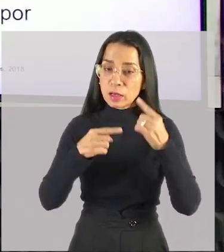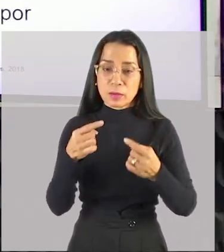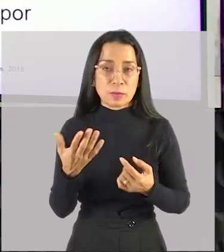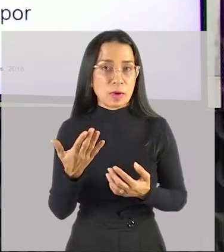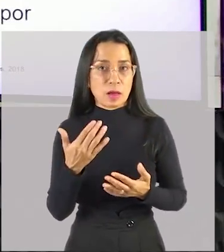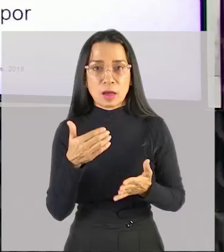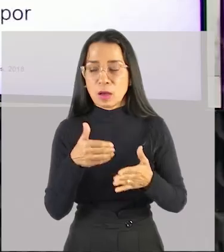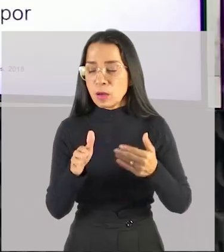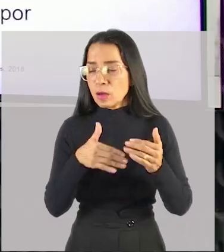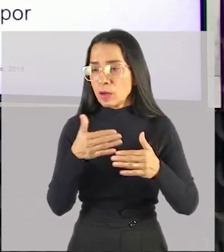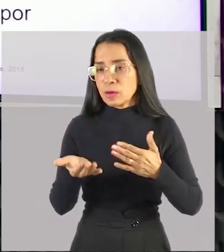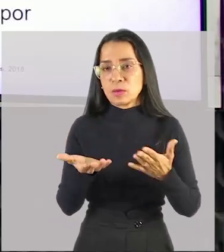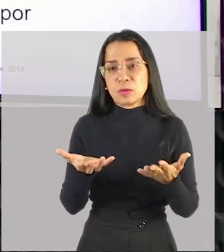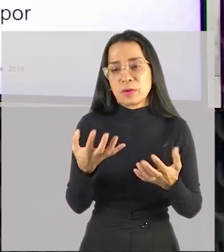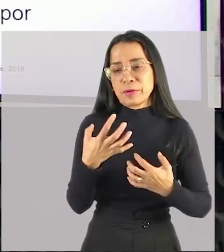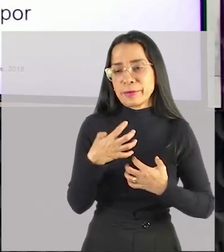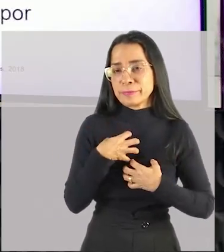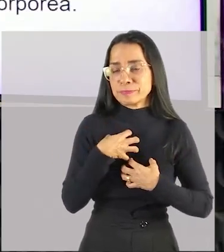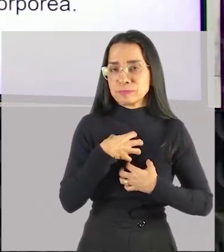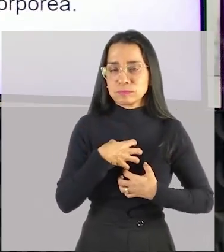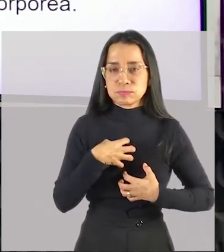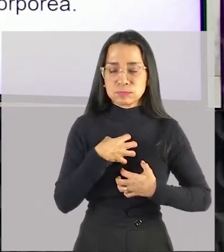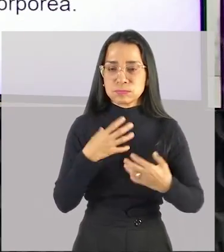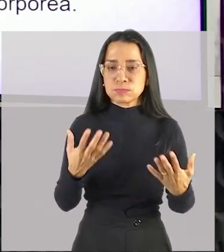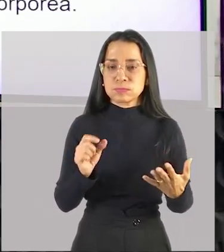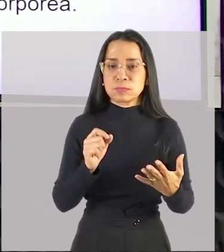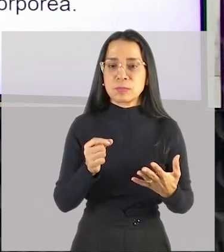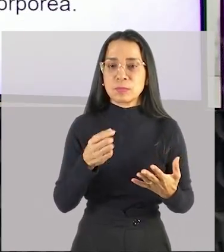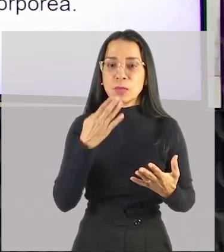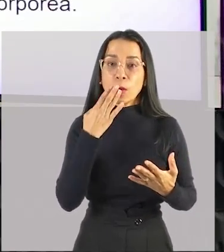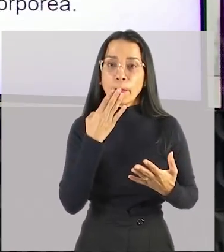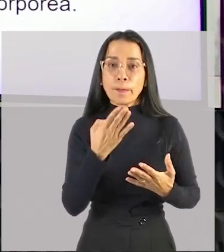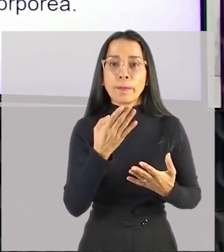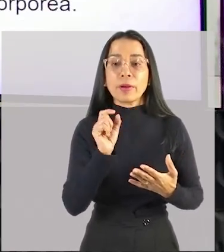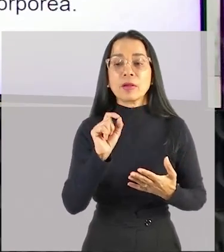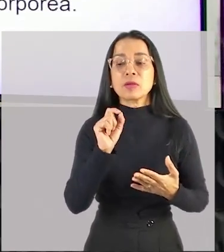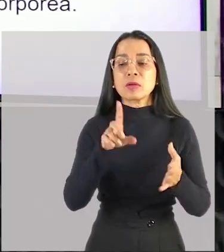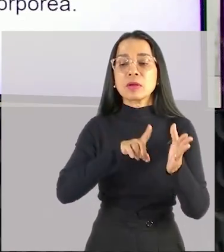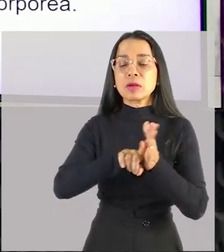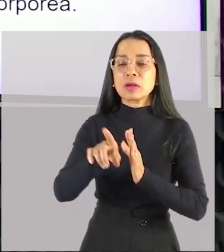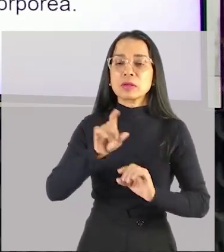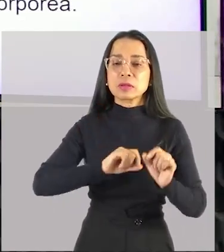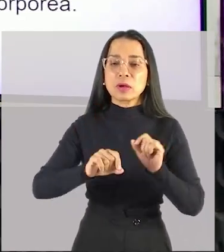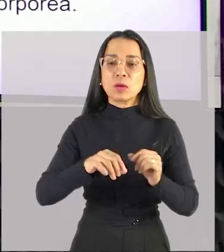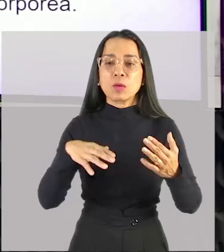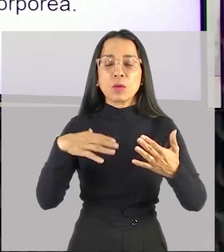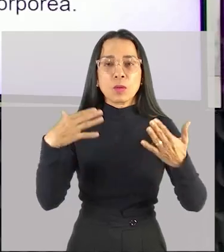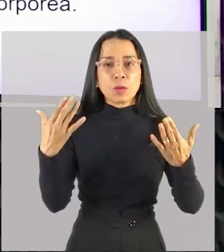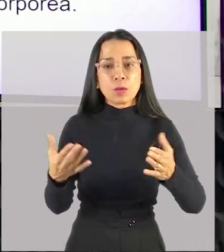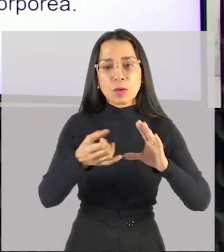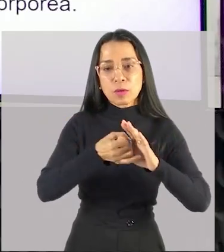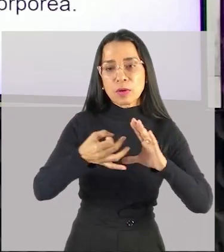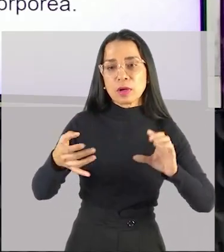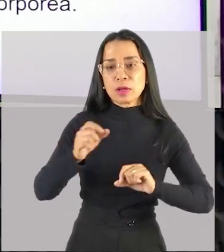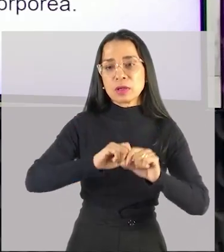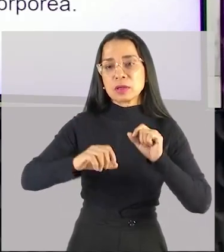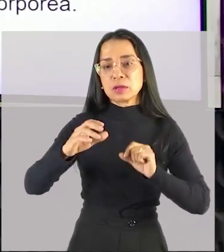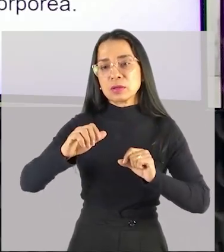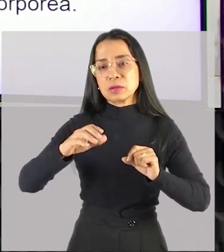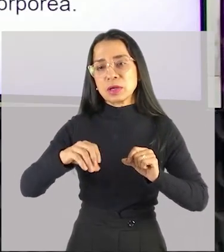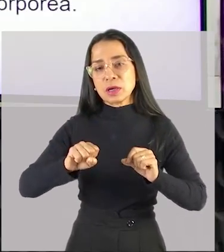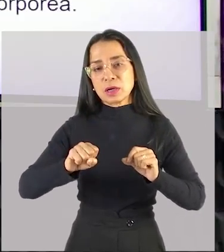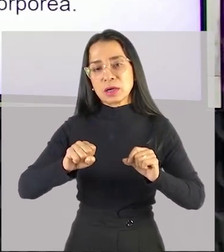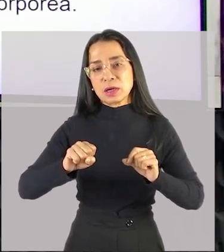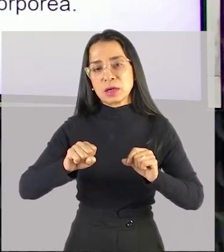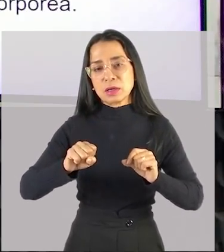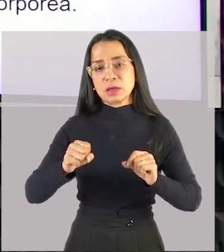qualquer incômodo, né? Então, o que pede a questão? Qual característica do ascetismo medieval, ou